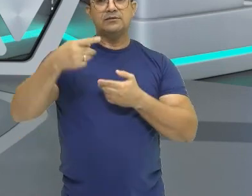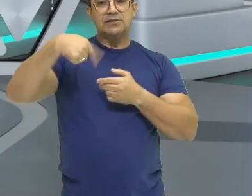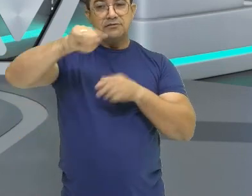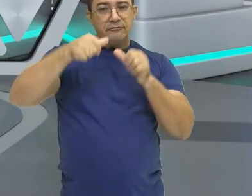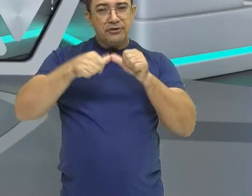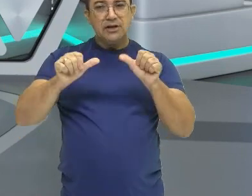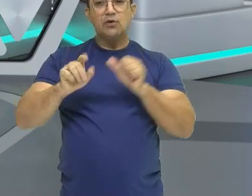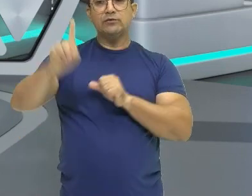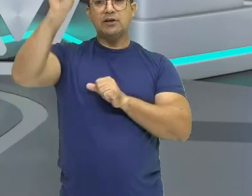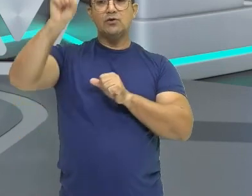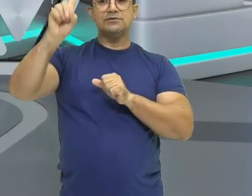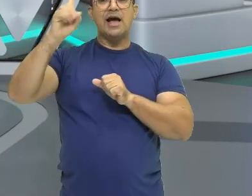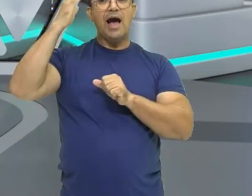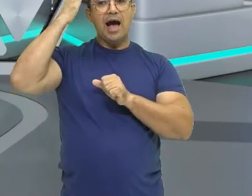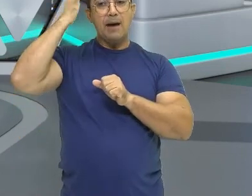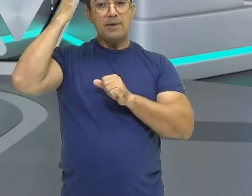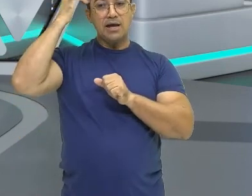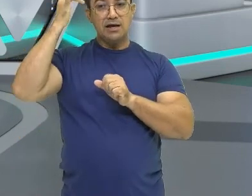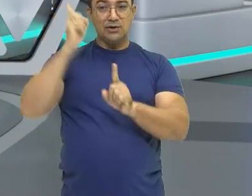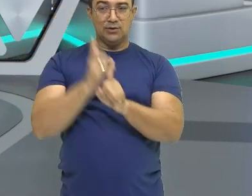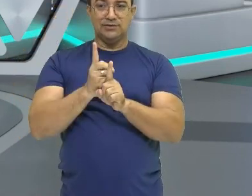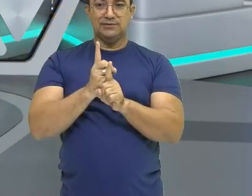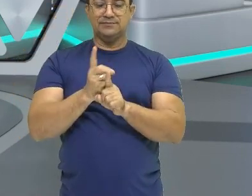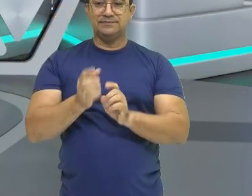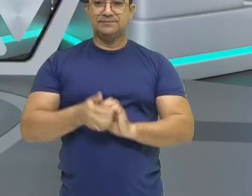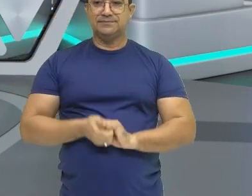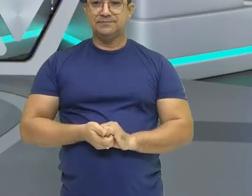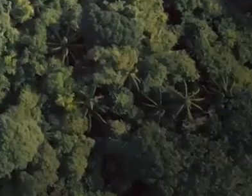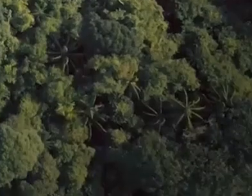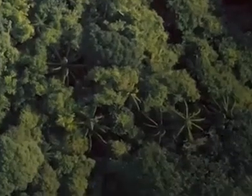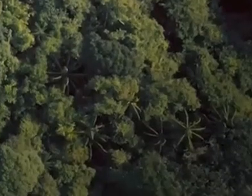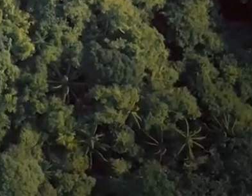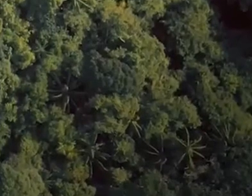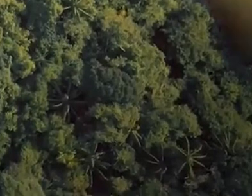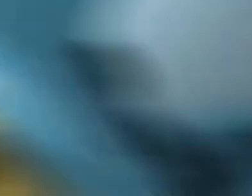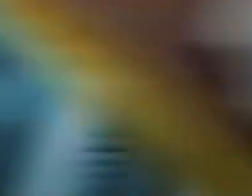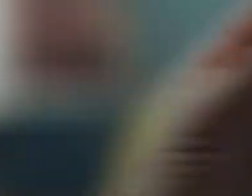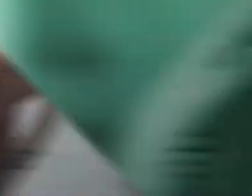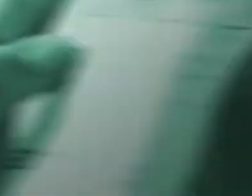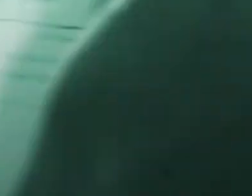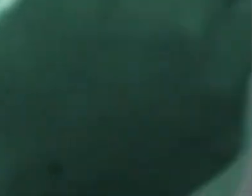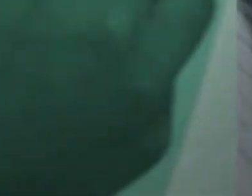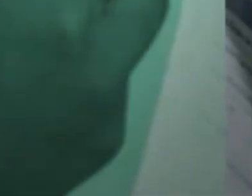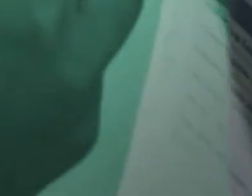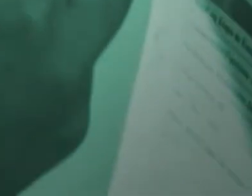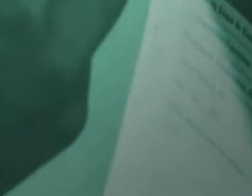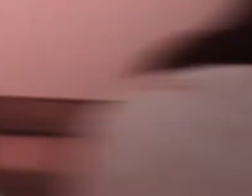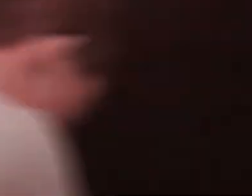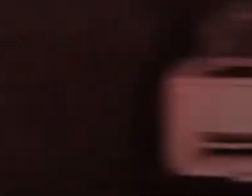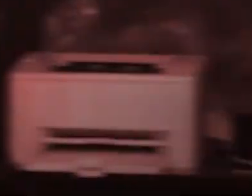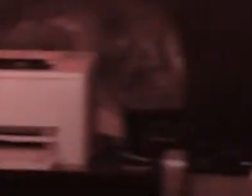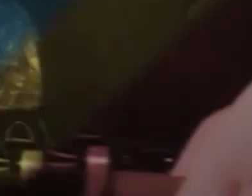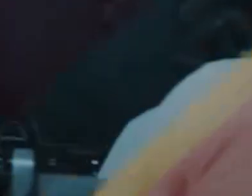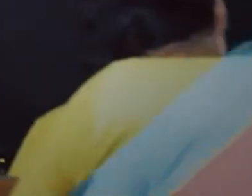Deus e até amanhã. Até amanhã.